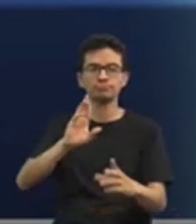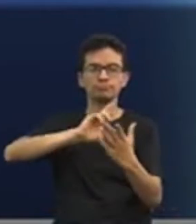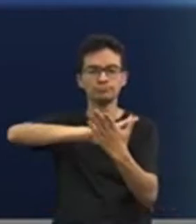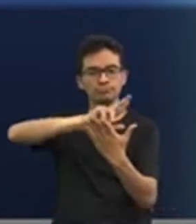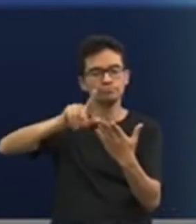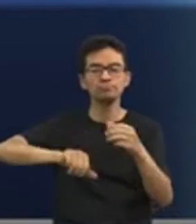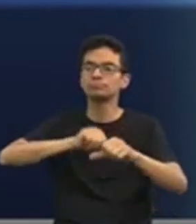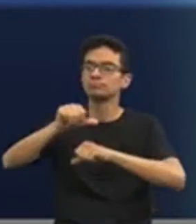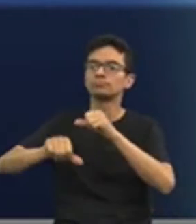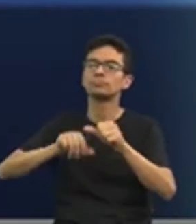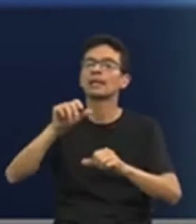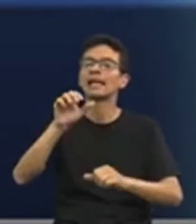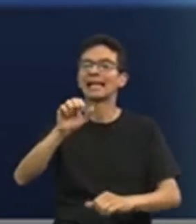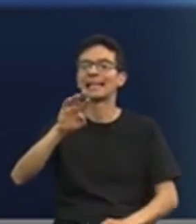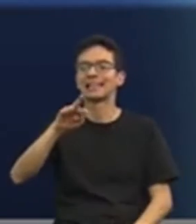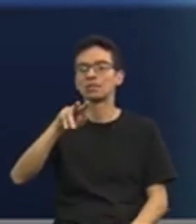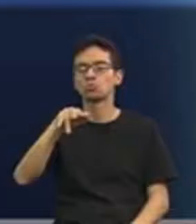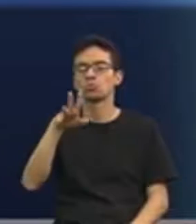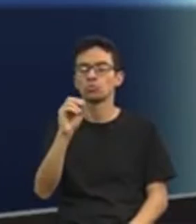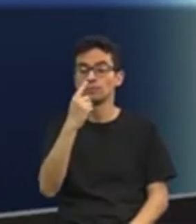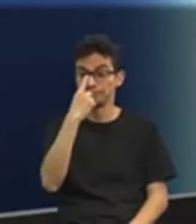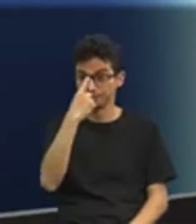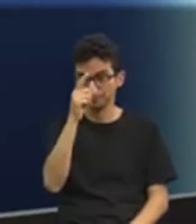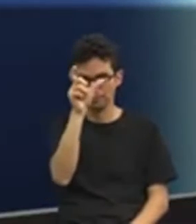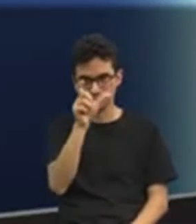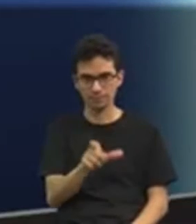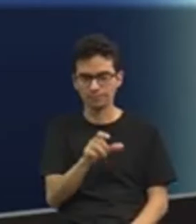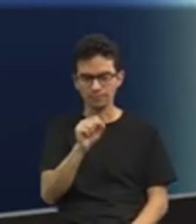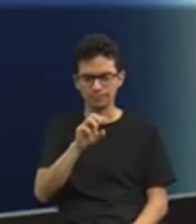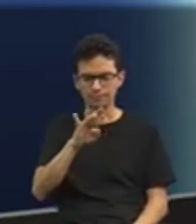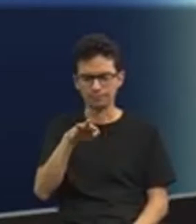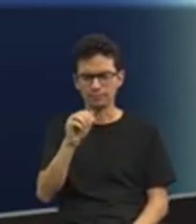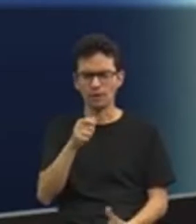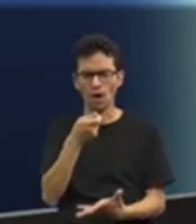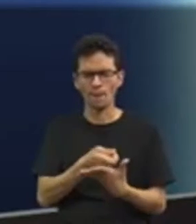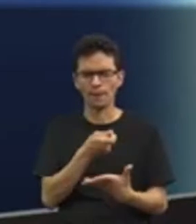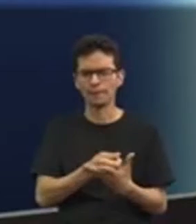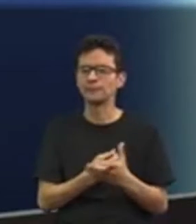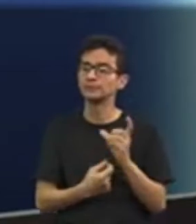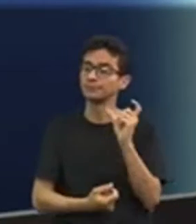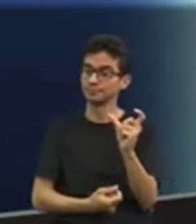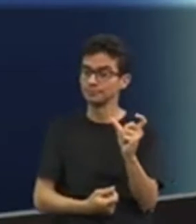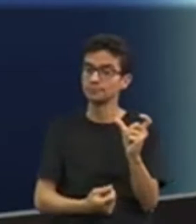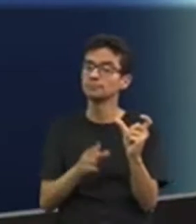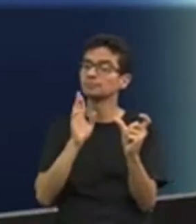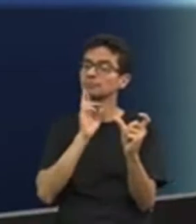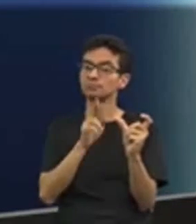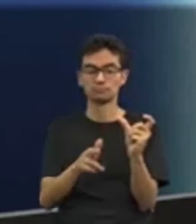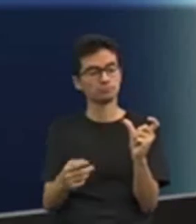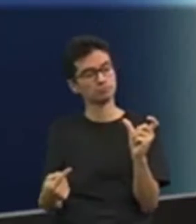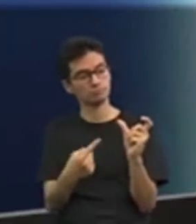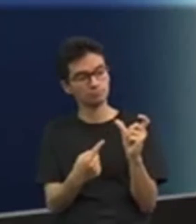coisas mudando o seu estatuto E aí é semântico Obrigatoriamente da palavra portanto a resposta para a questão